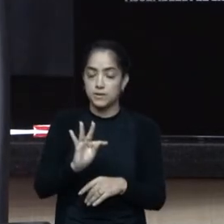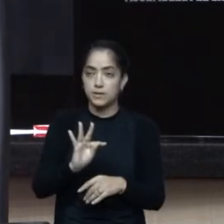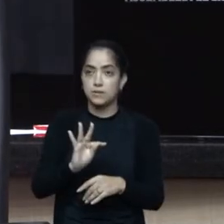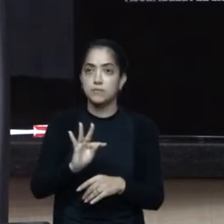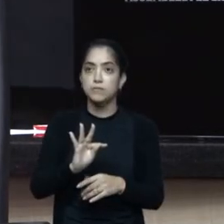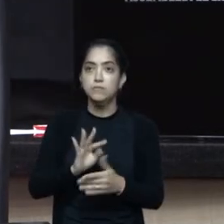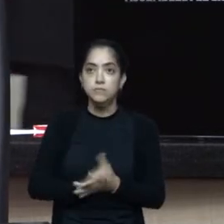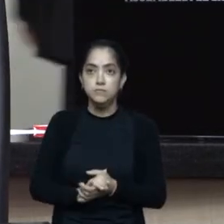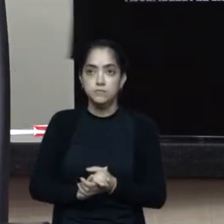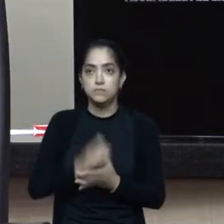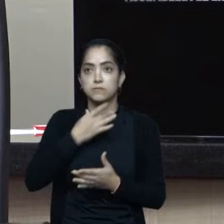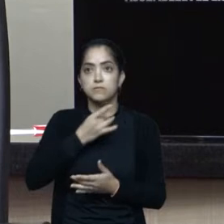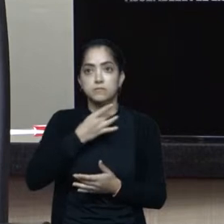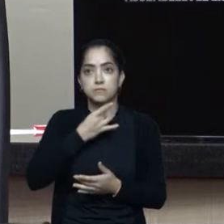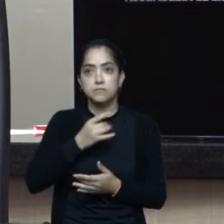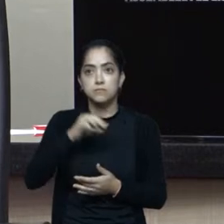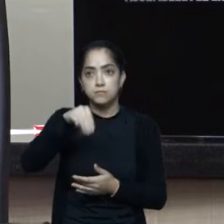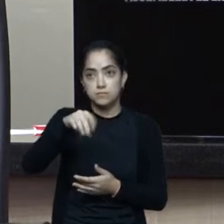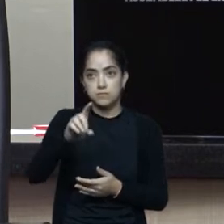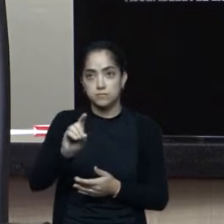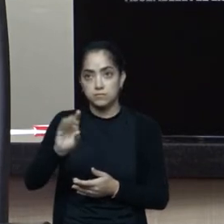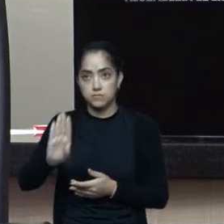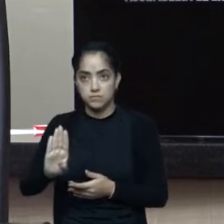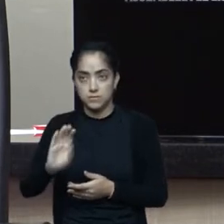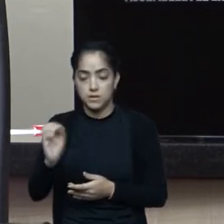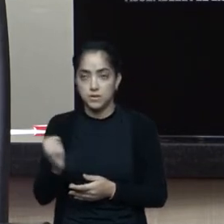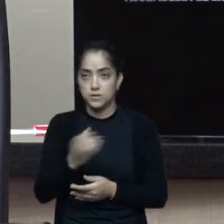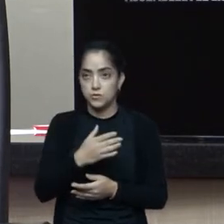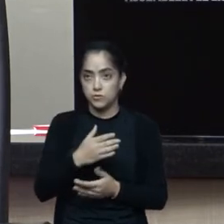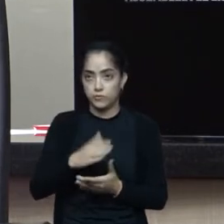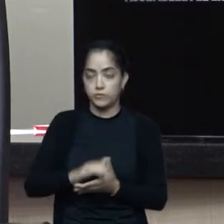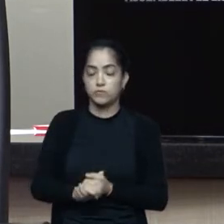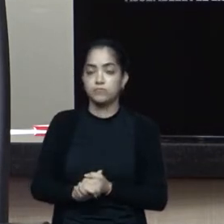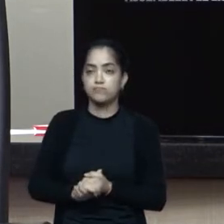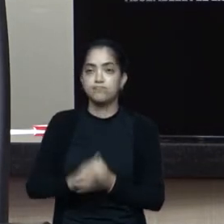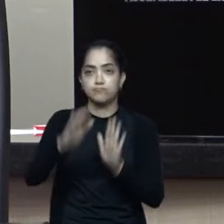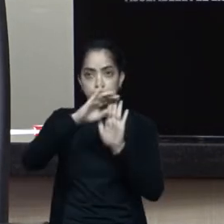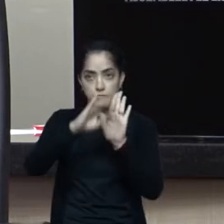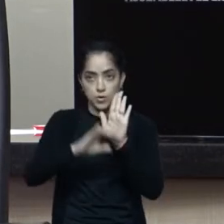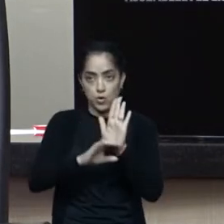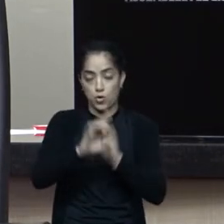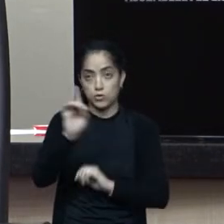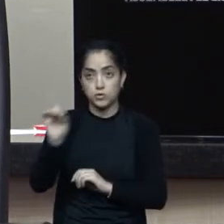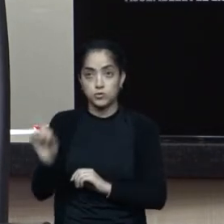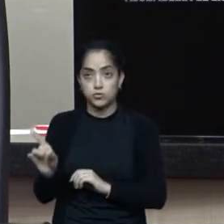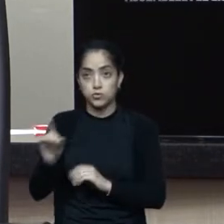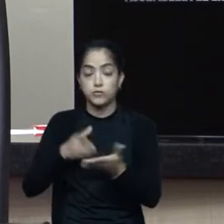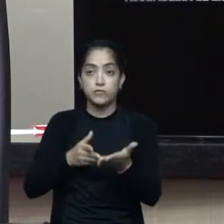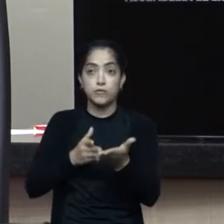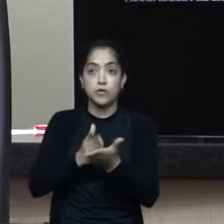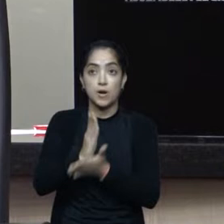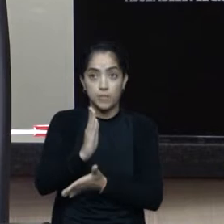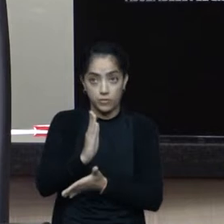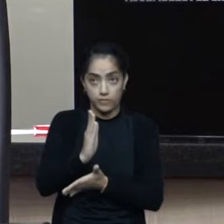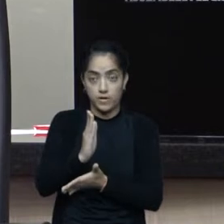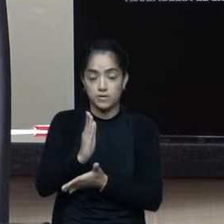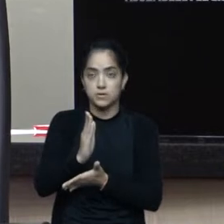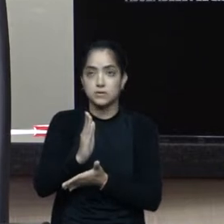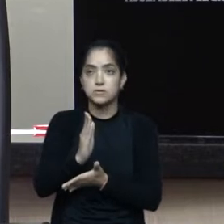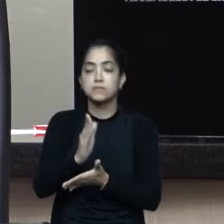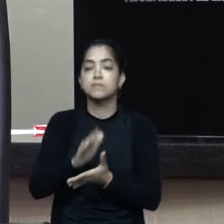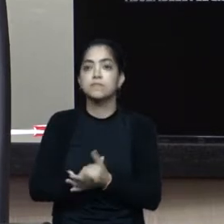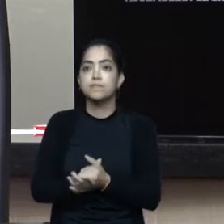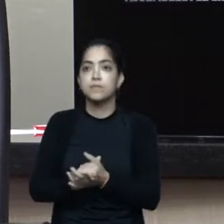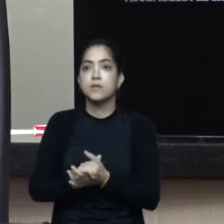Valdir Cobalcini, Bloco, MDB e Novo. Ordem do dia. Foram aprovadas